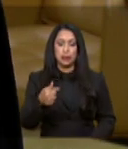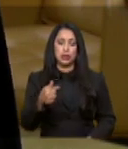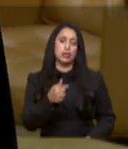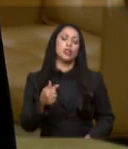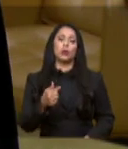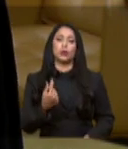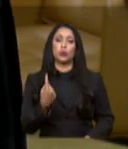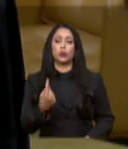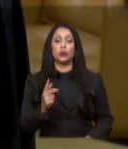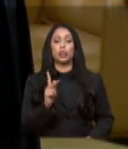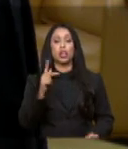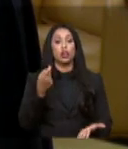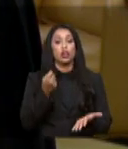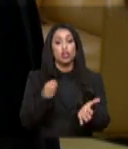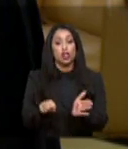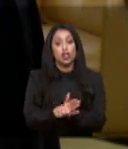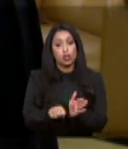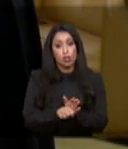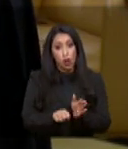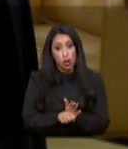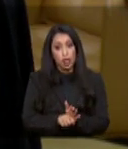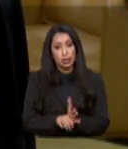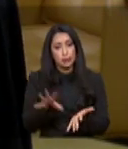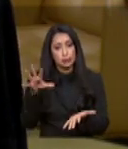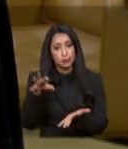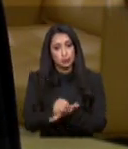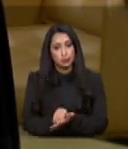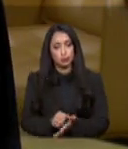drogas entorpecentes, apreensão de